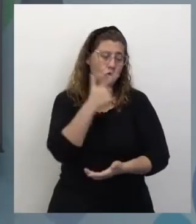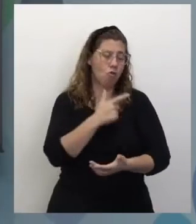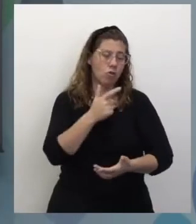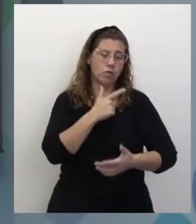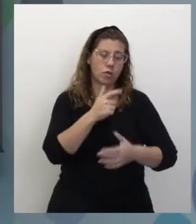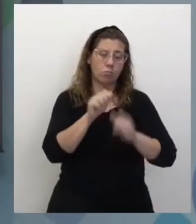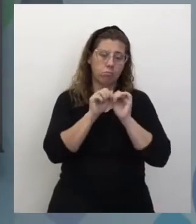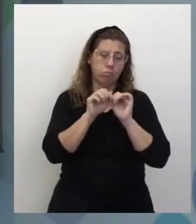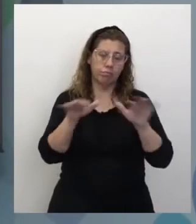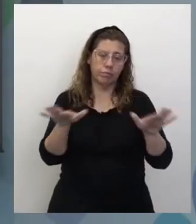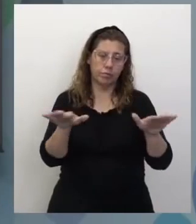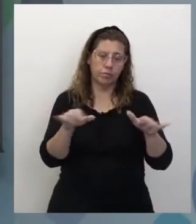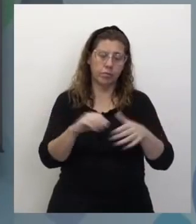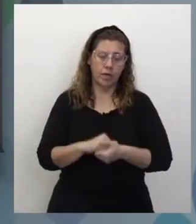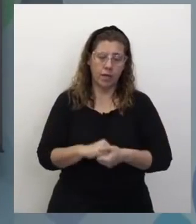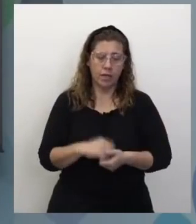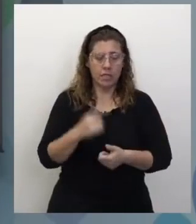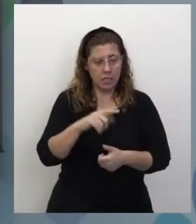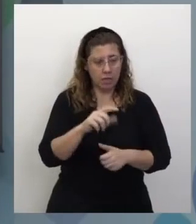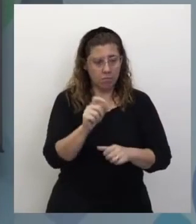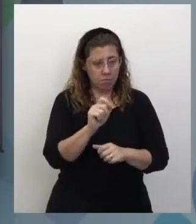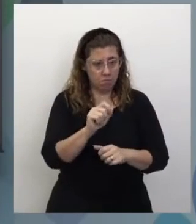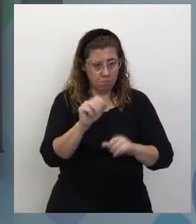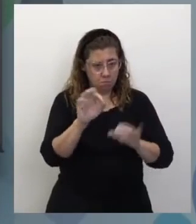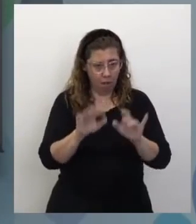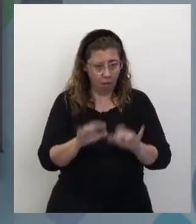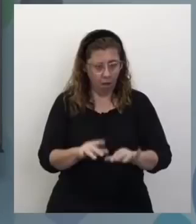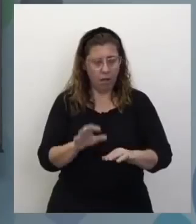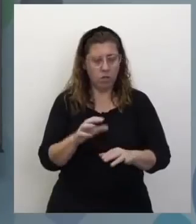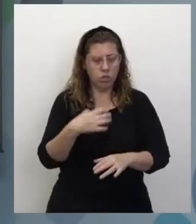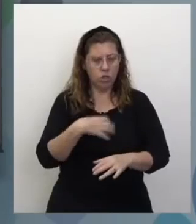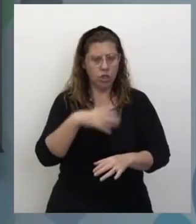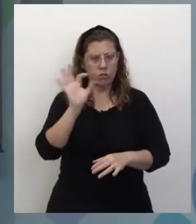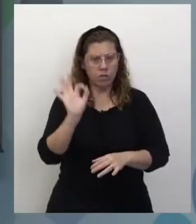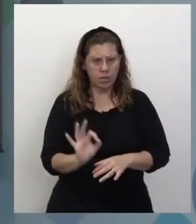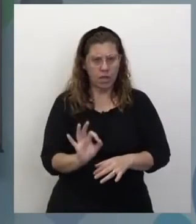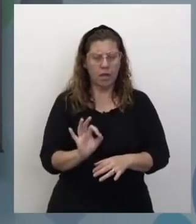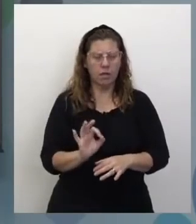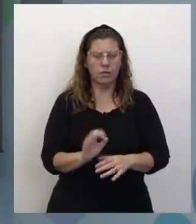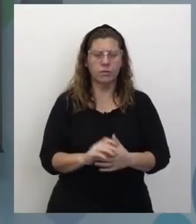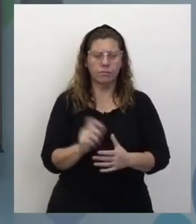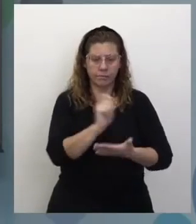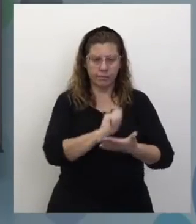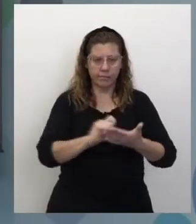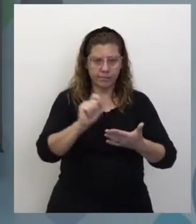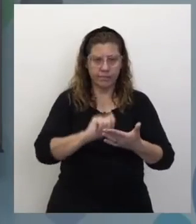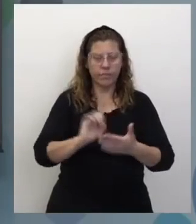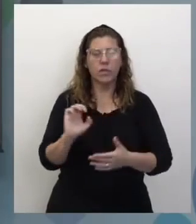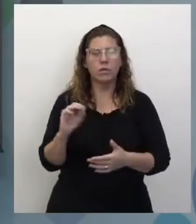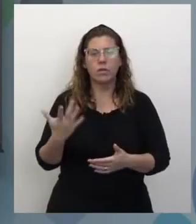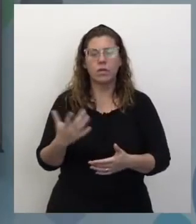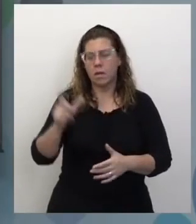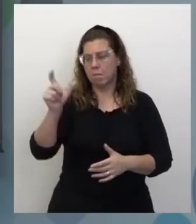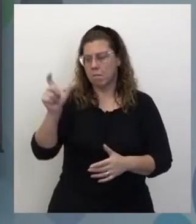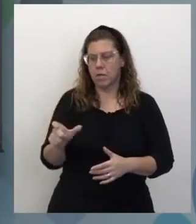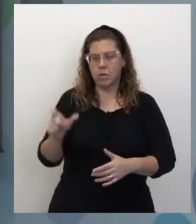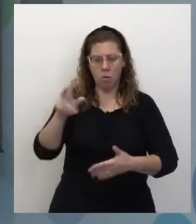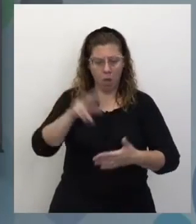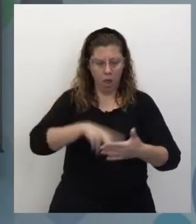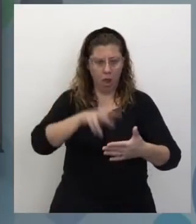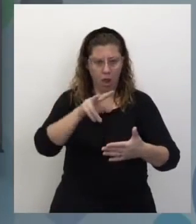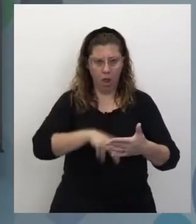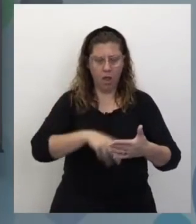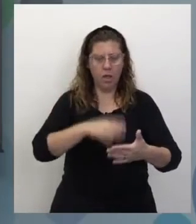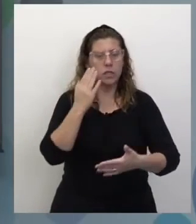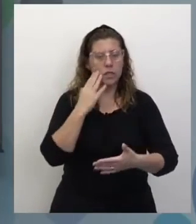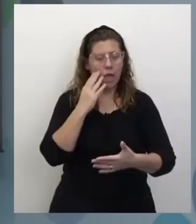Porque se você não escreve de uma maneira precisa, né, o accurate que a gente colocou aí, o que acontece? A pessoa que lê, ela pode